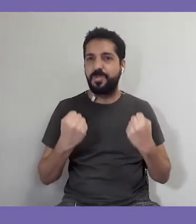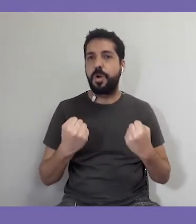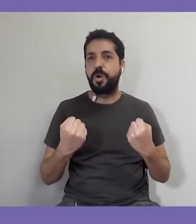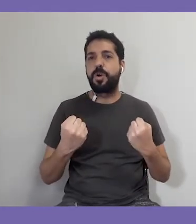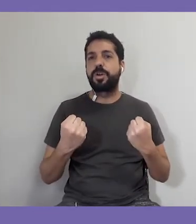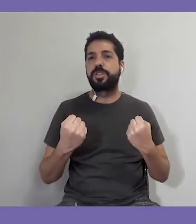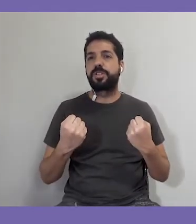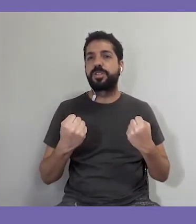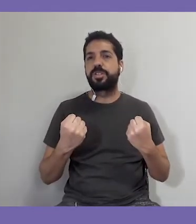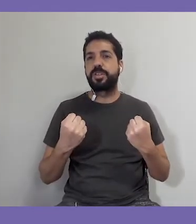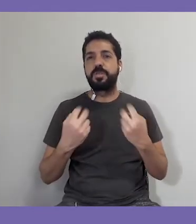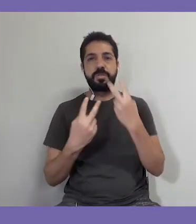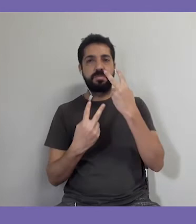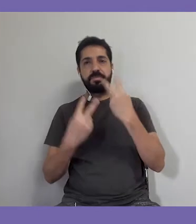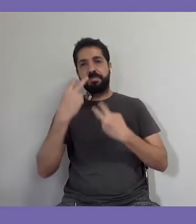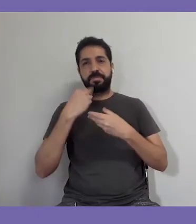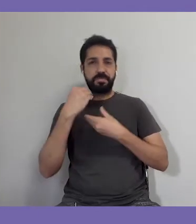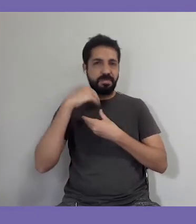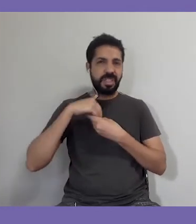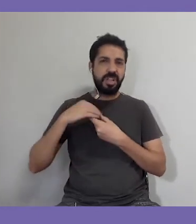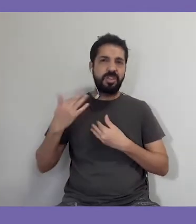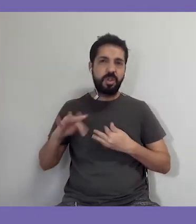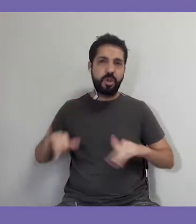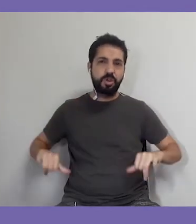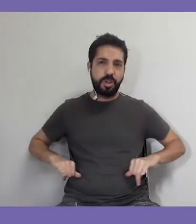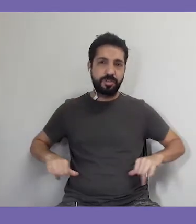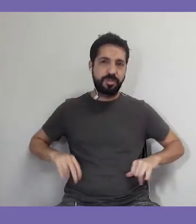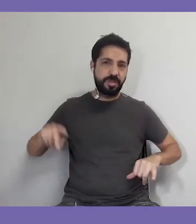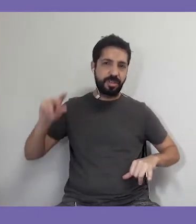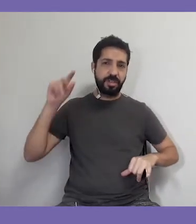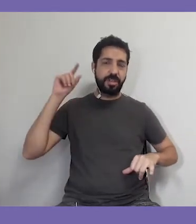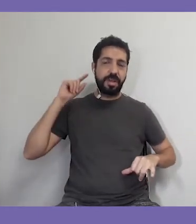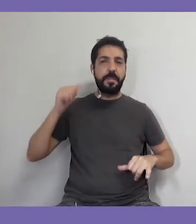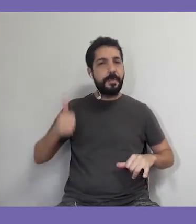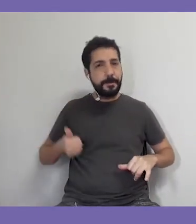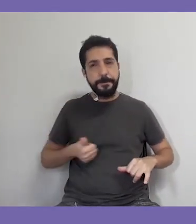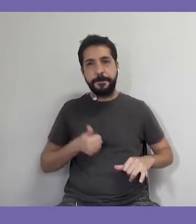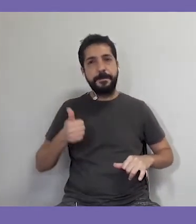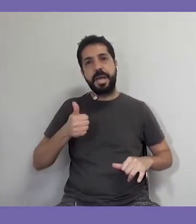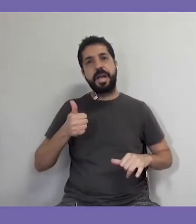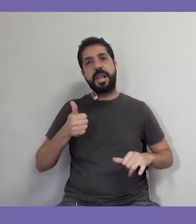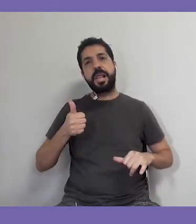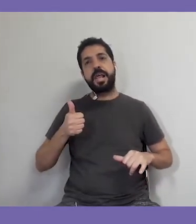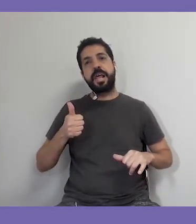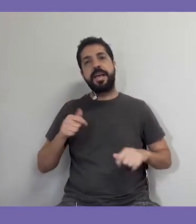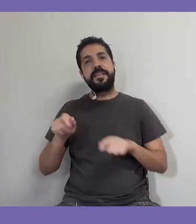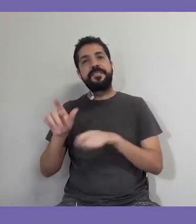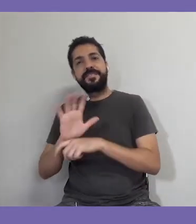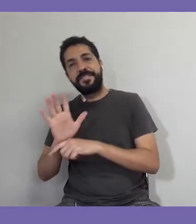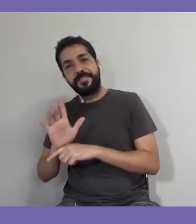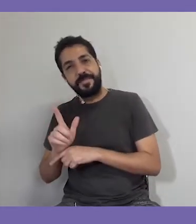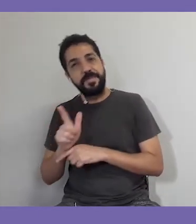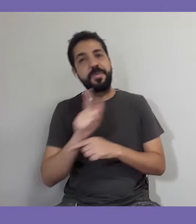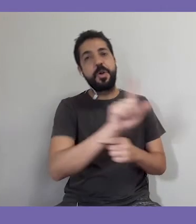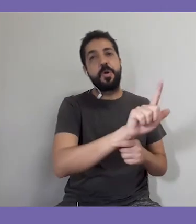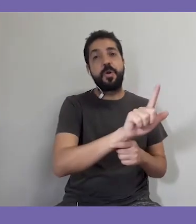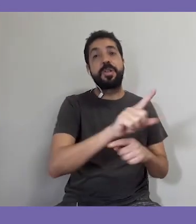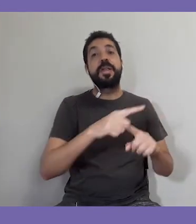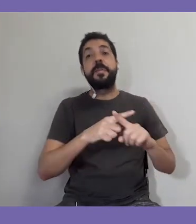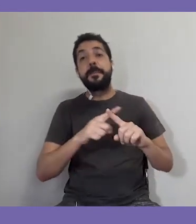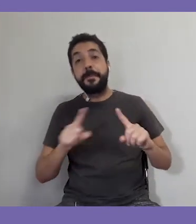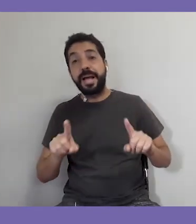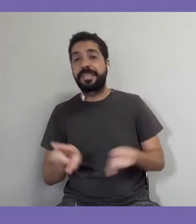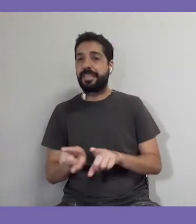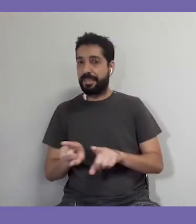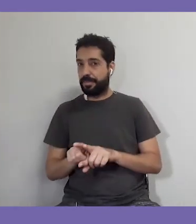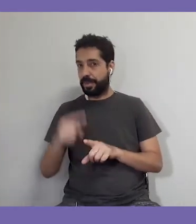muito intenso de revistar as dores e tal, que ela preferia fazer ter feito outro filme, mas que